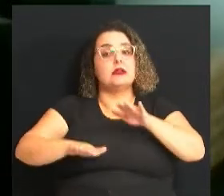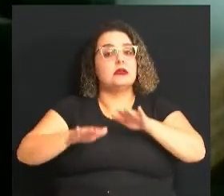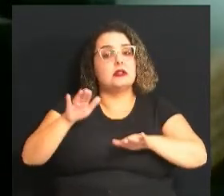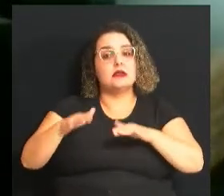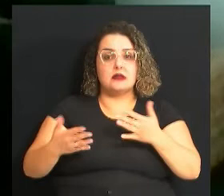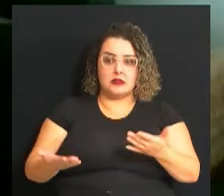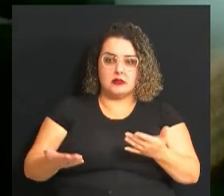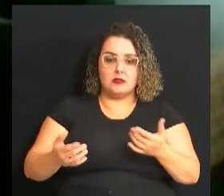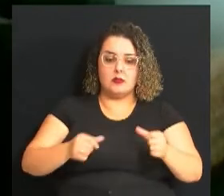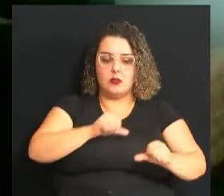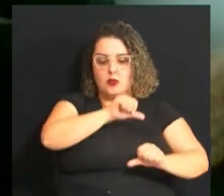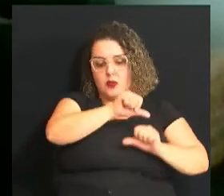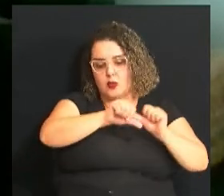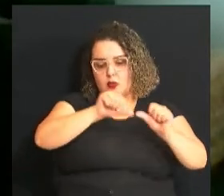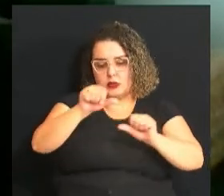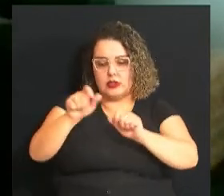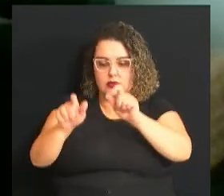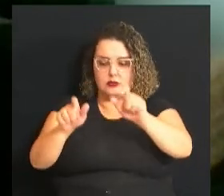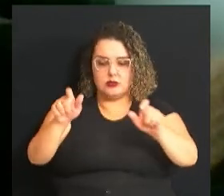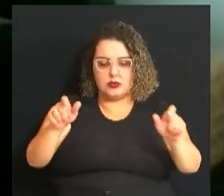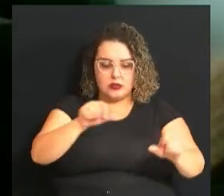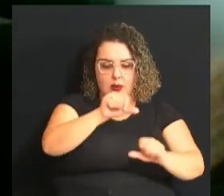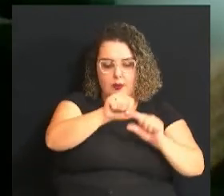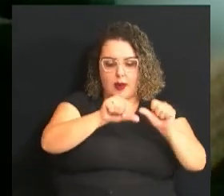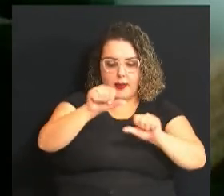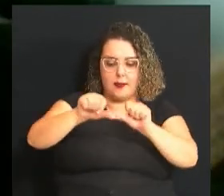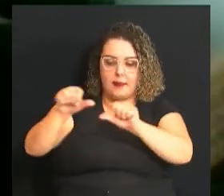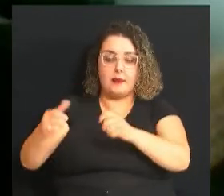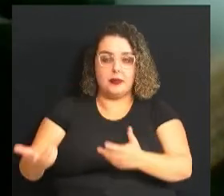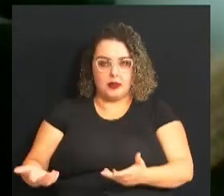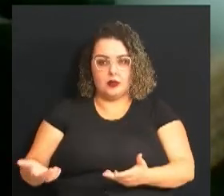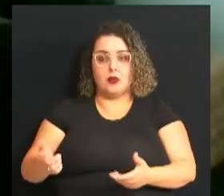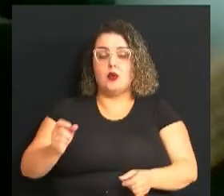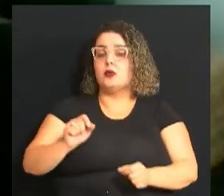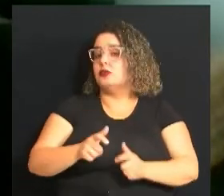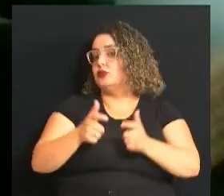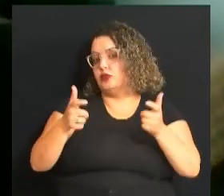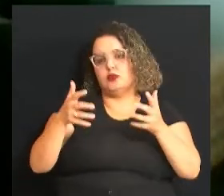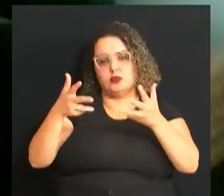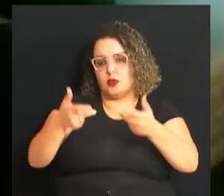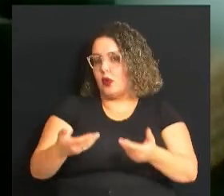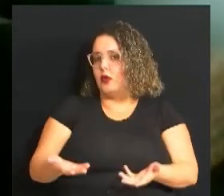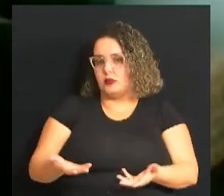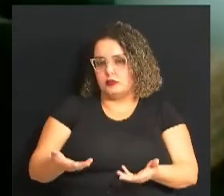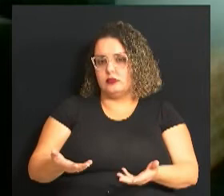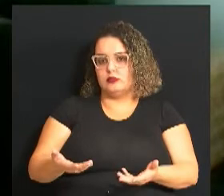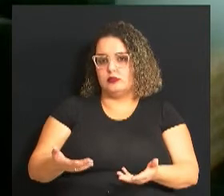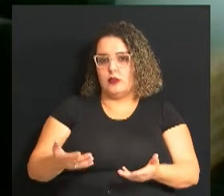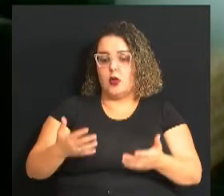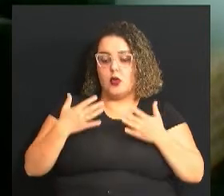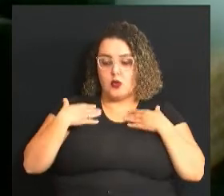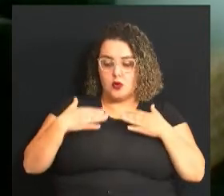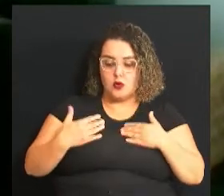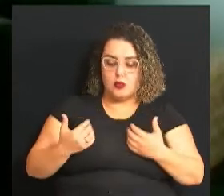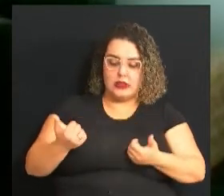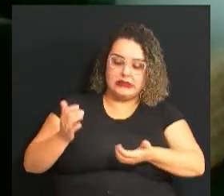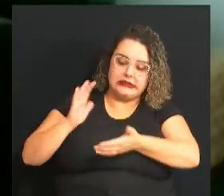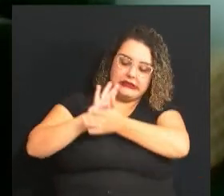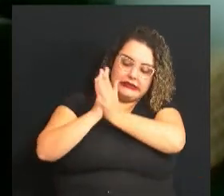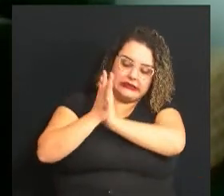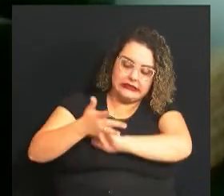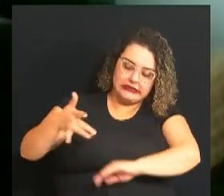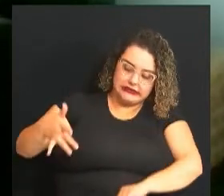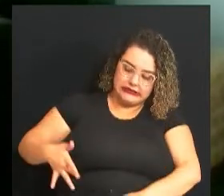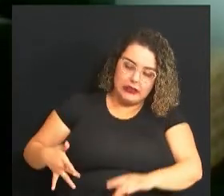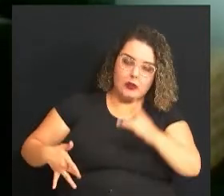para indivíduo. Mas, de uma forma geral, o que acontece é que o nosso organismo agride o próprio organismo. Então, o tratamento